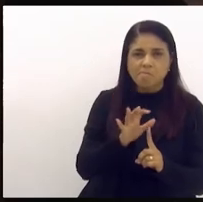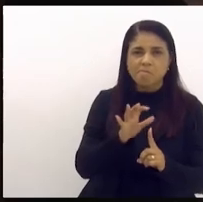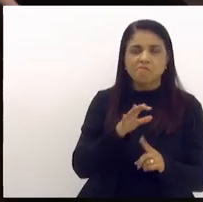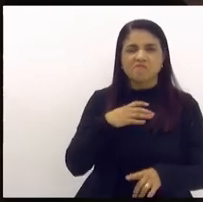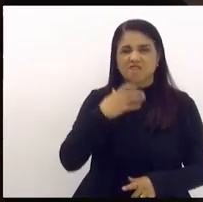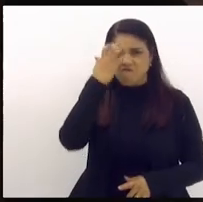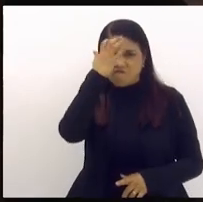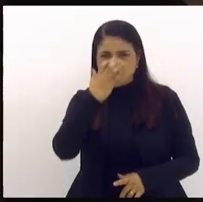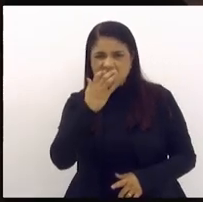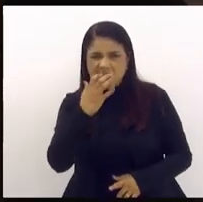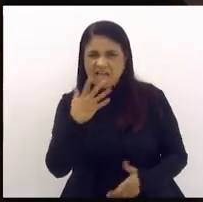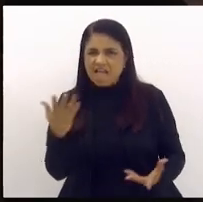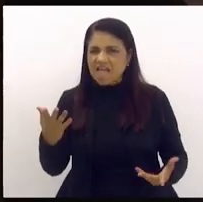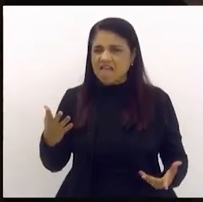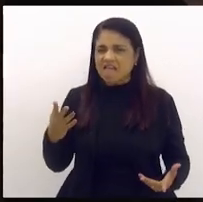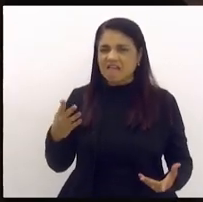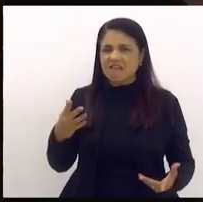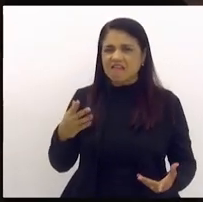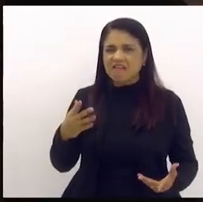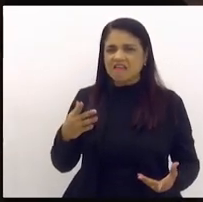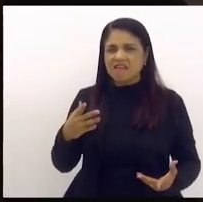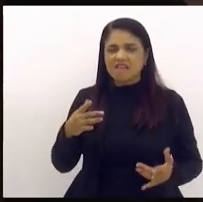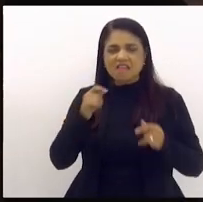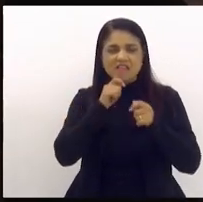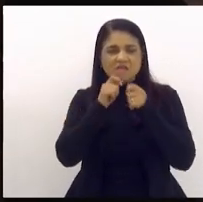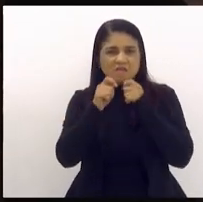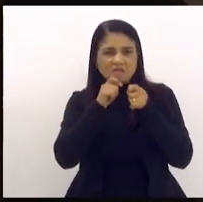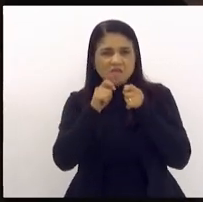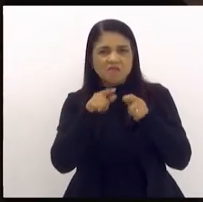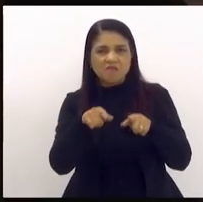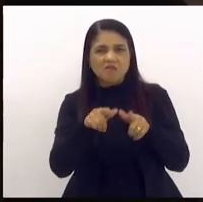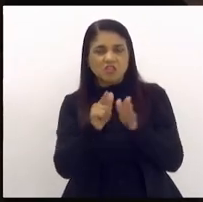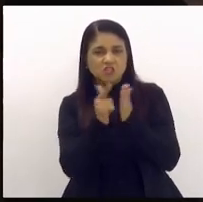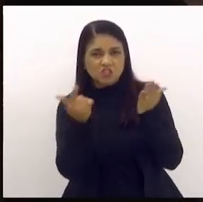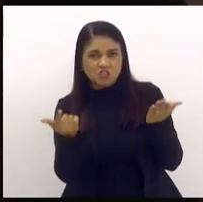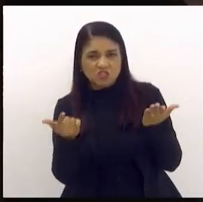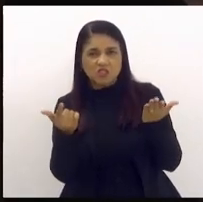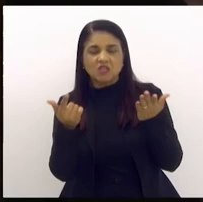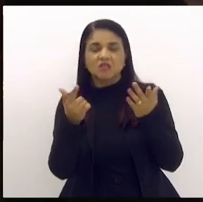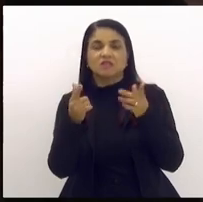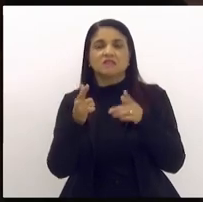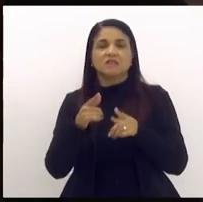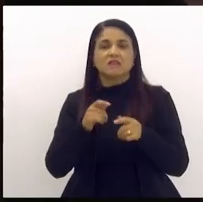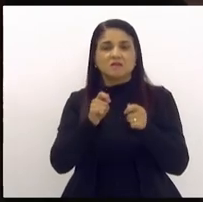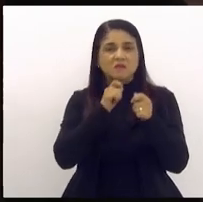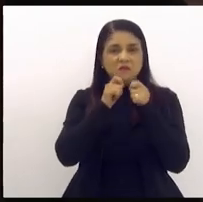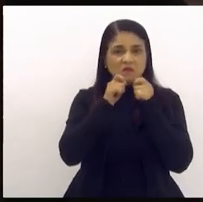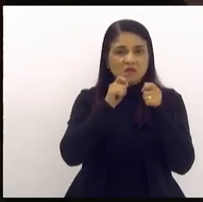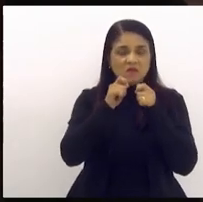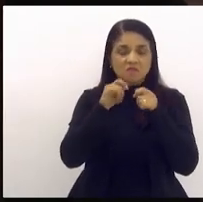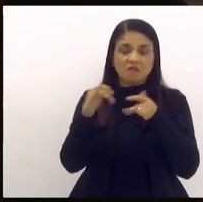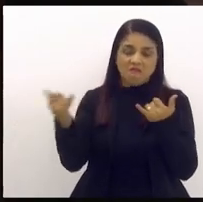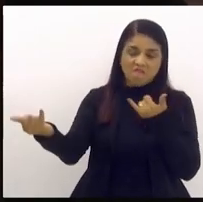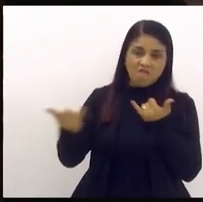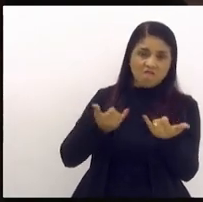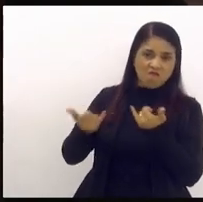cara feia, de notinhas no jornal, de utilização da extrema imprensa para nos dar